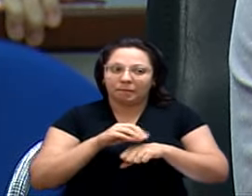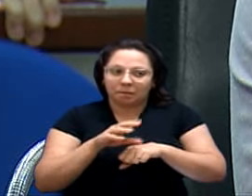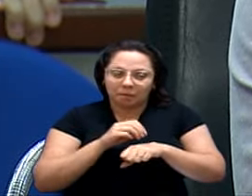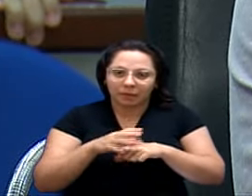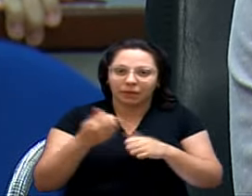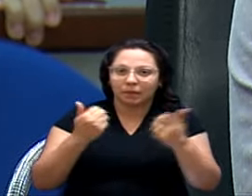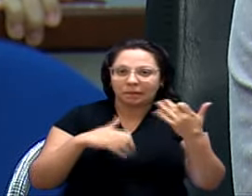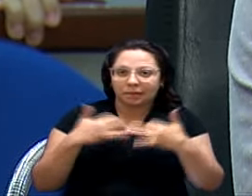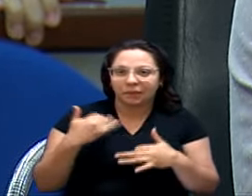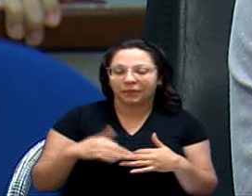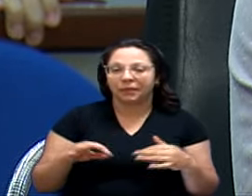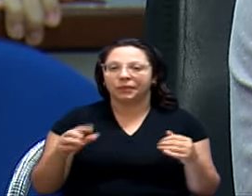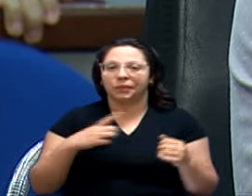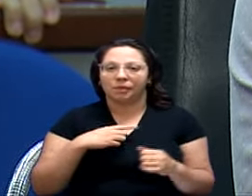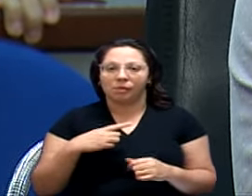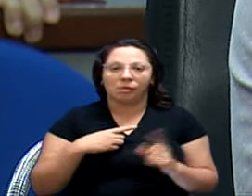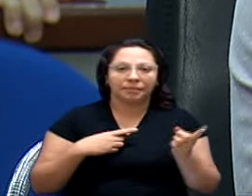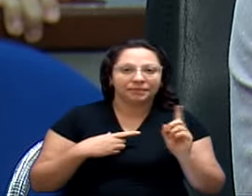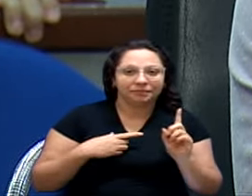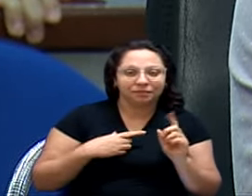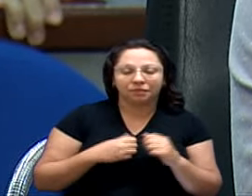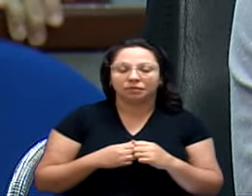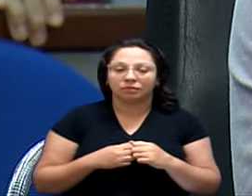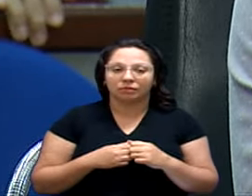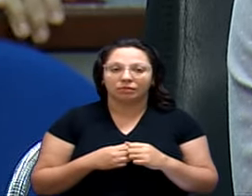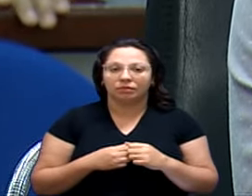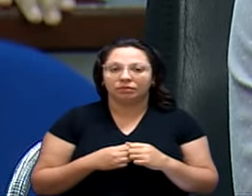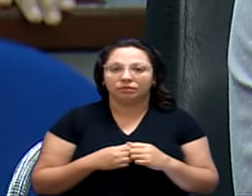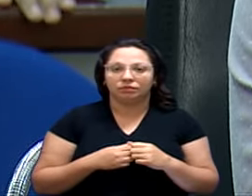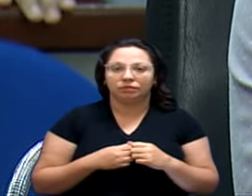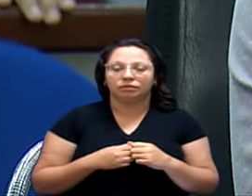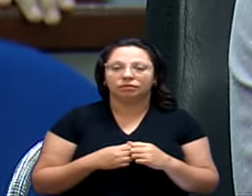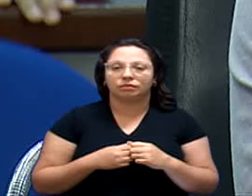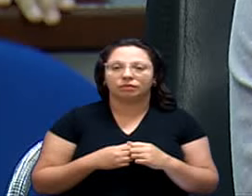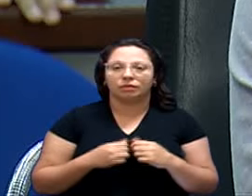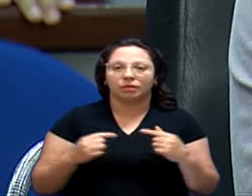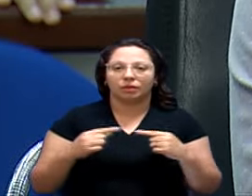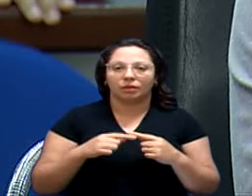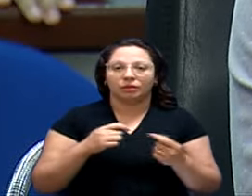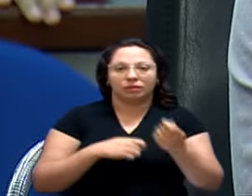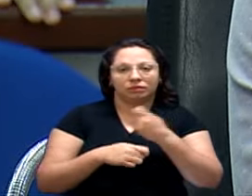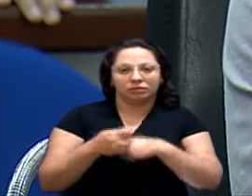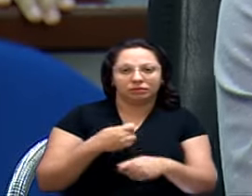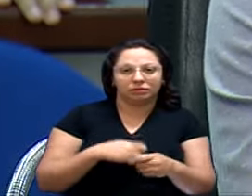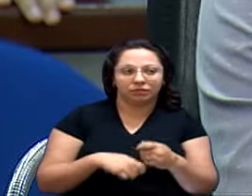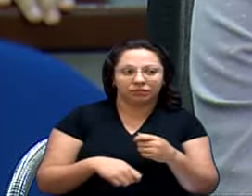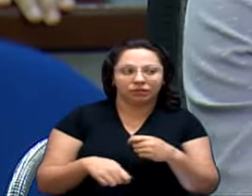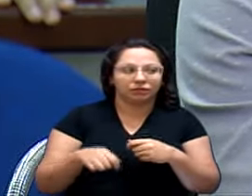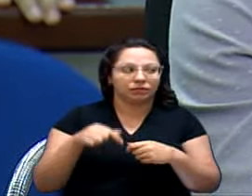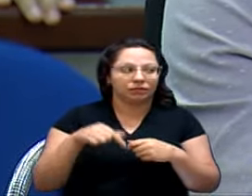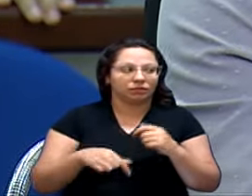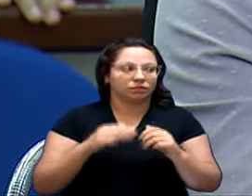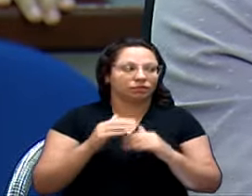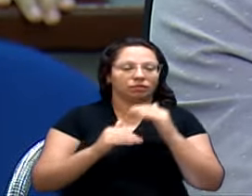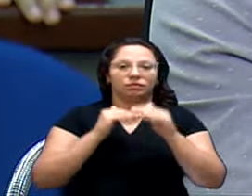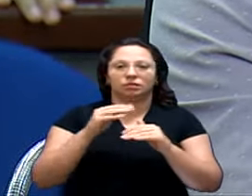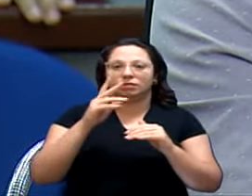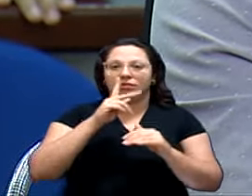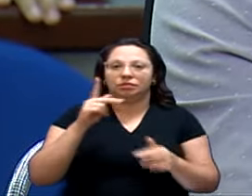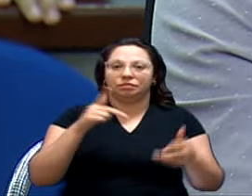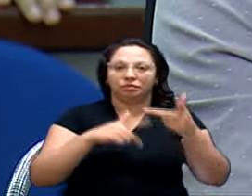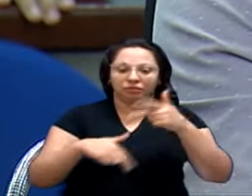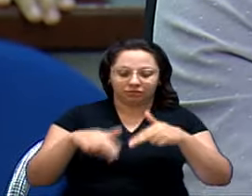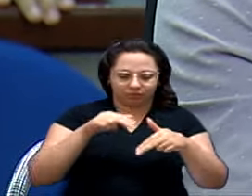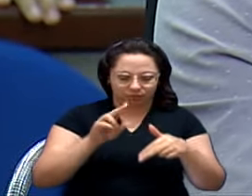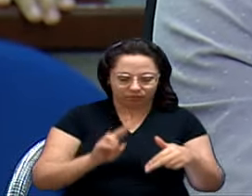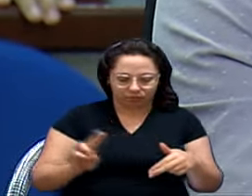concreta para instituir a estrutura Municipal que assegure essa eh gestão e a questão da Participação Popular